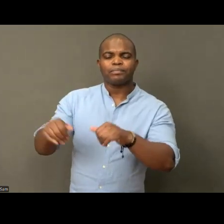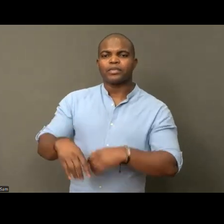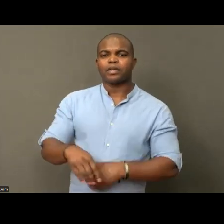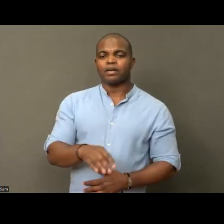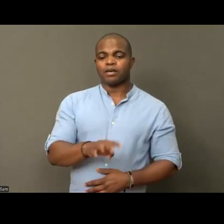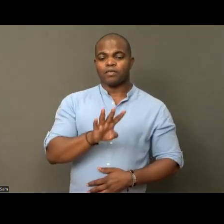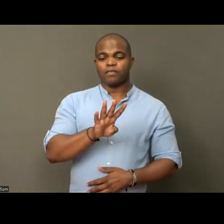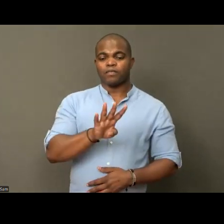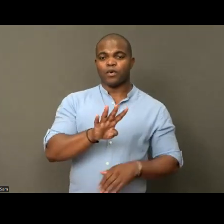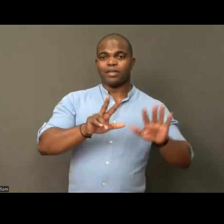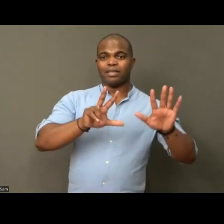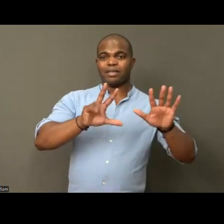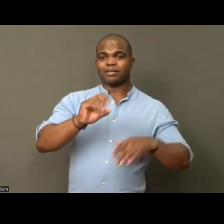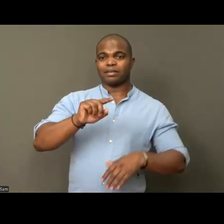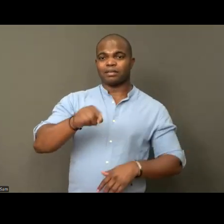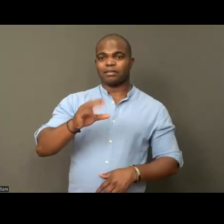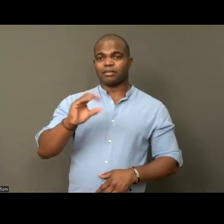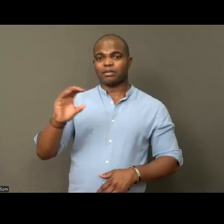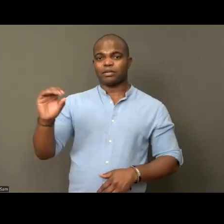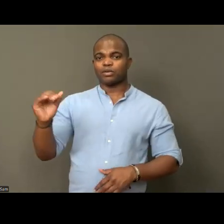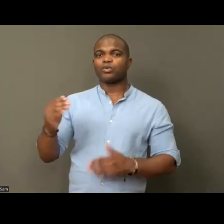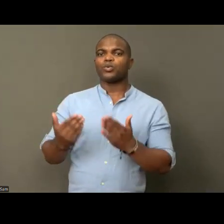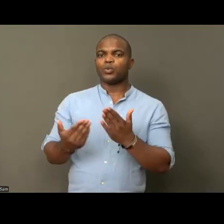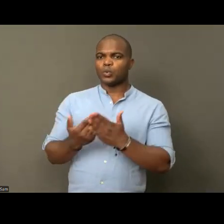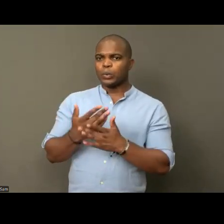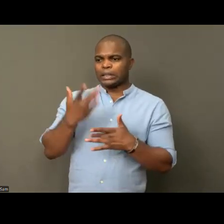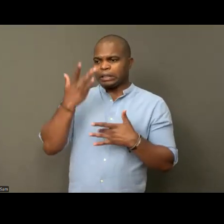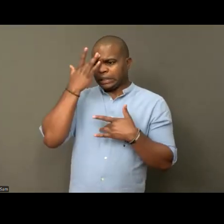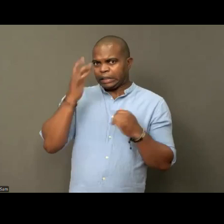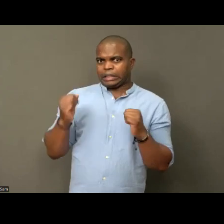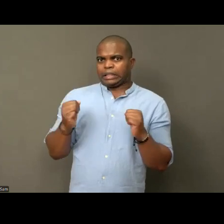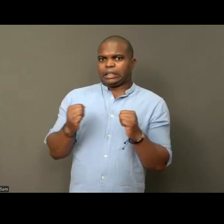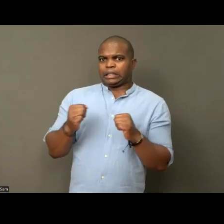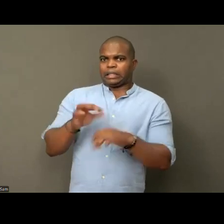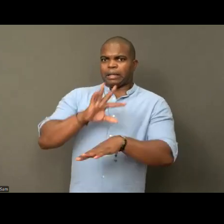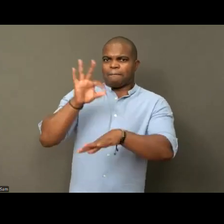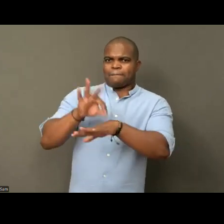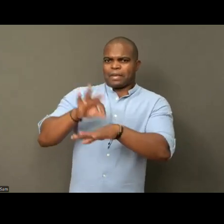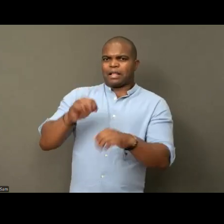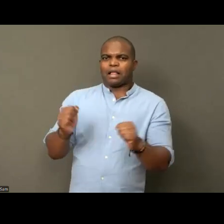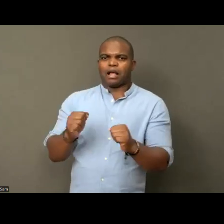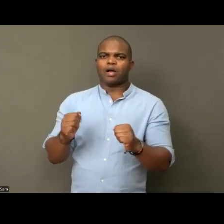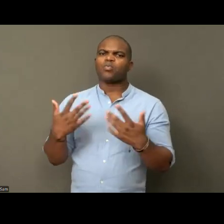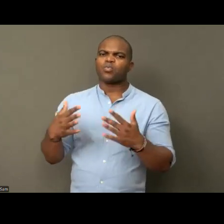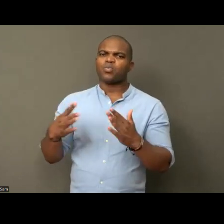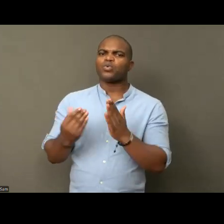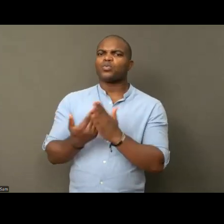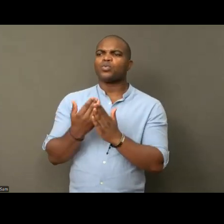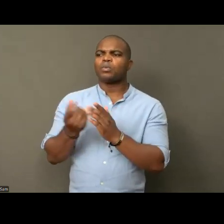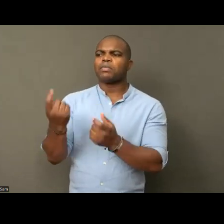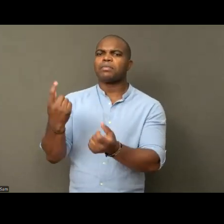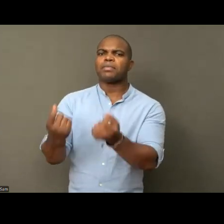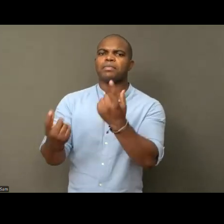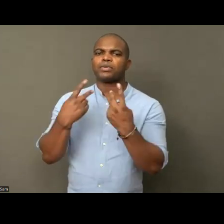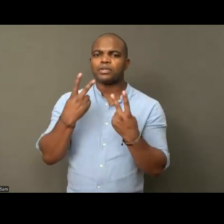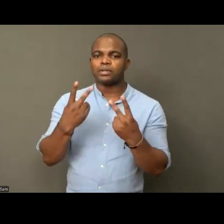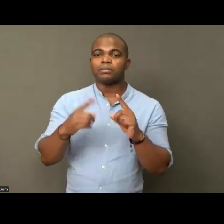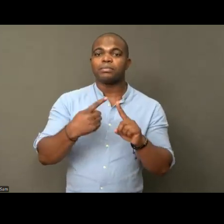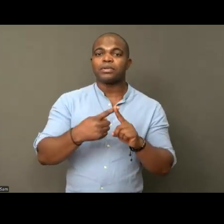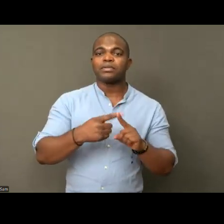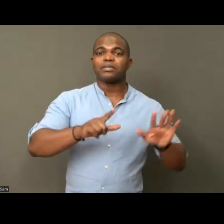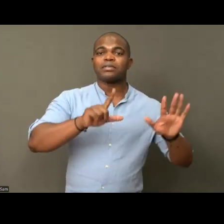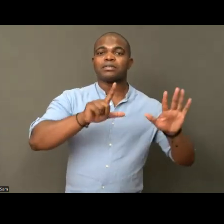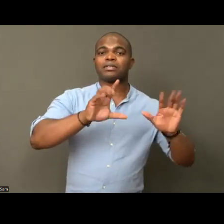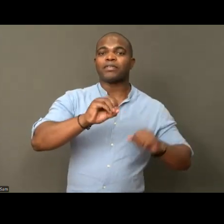mil mulheres foram diagnosticadas com câncer cervical e mais de 3,8 milhões de pessoas viviam